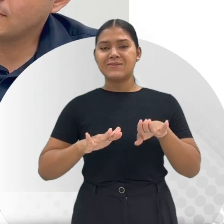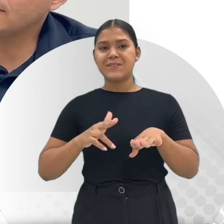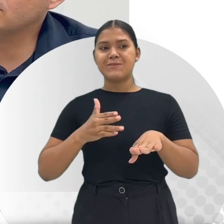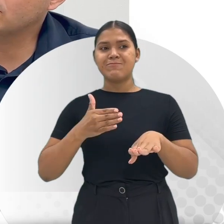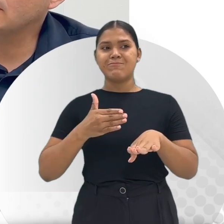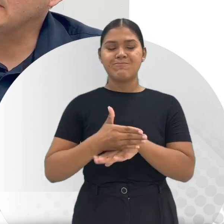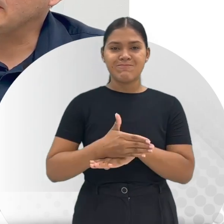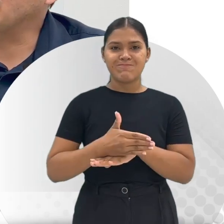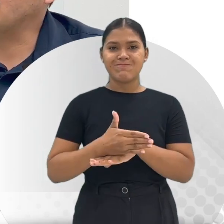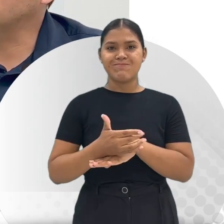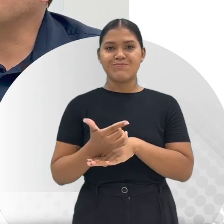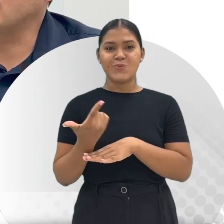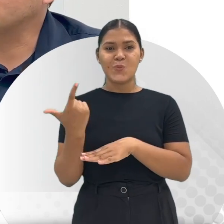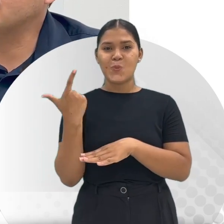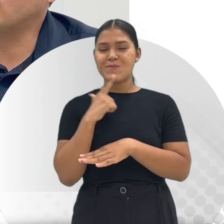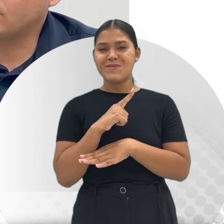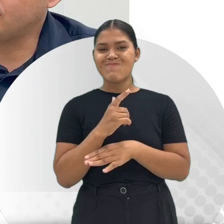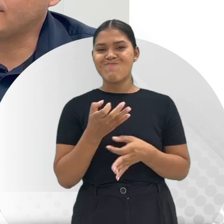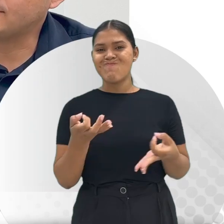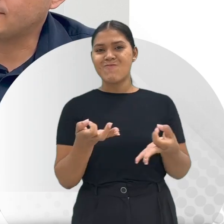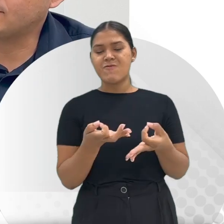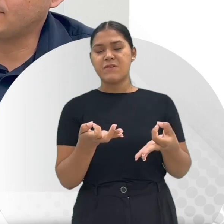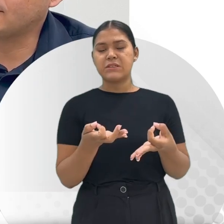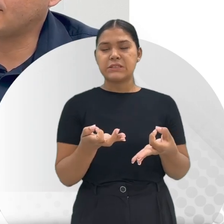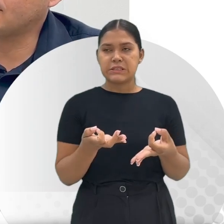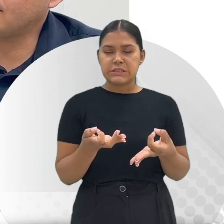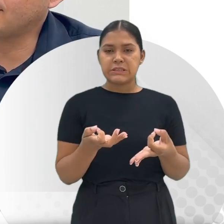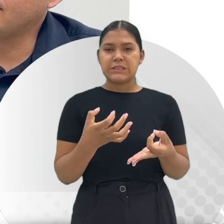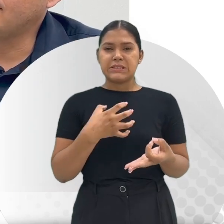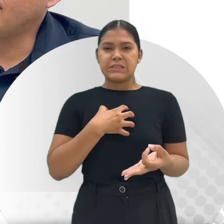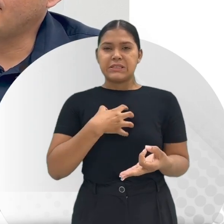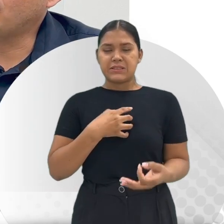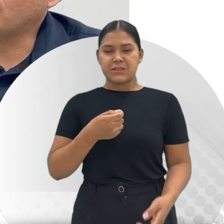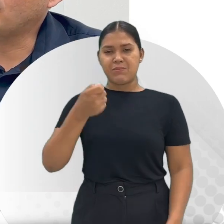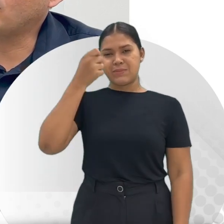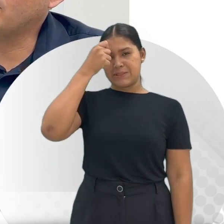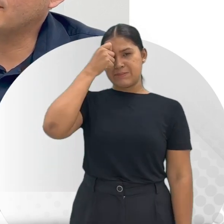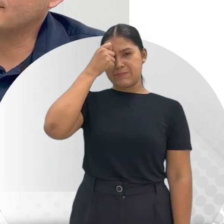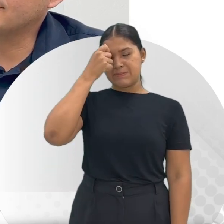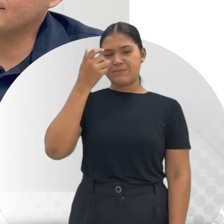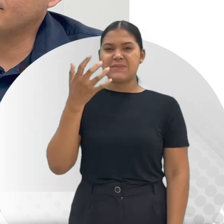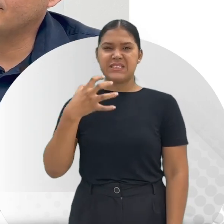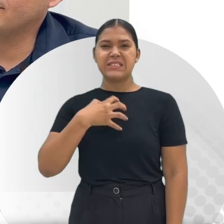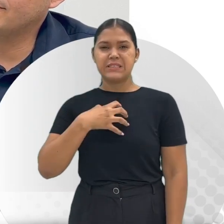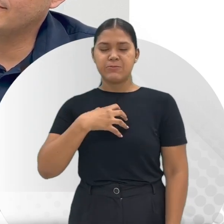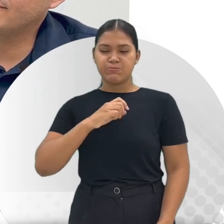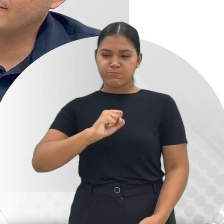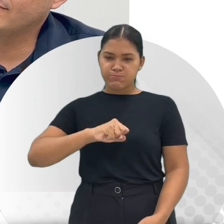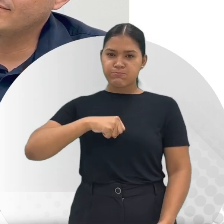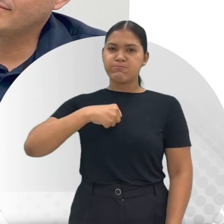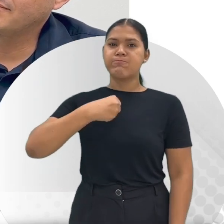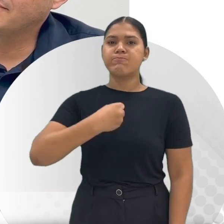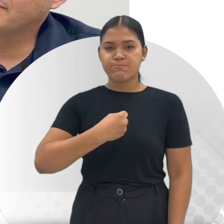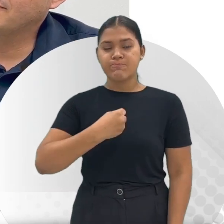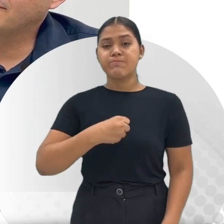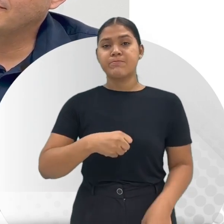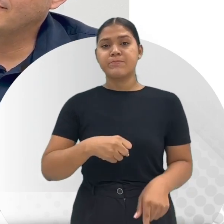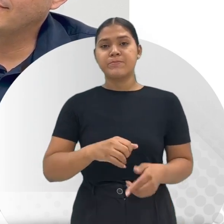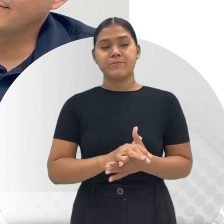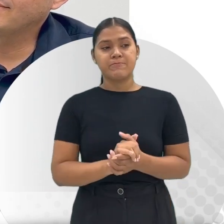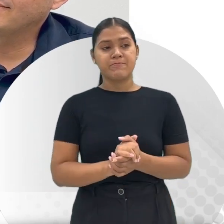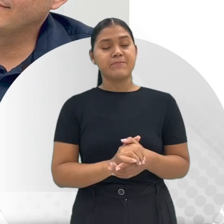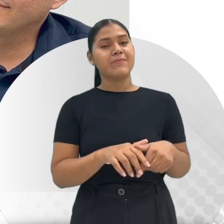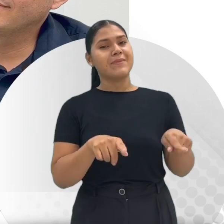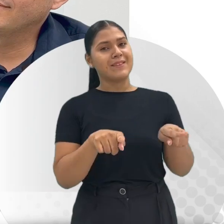consegui ter êxito, e era essencial que eu tivesse êxito. Eu acho que esse é Daí, uma cobrança. mas eu acho que é uma questão também de a gente